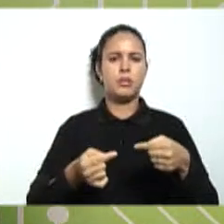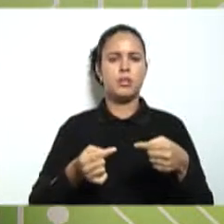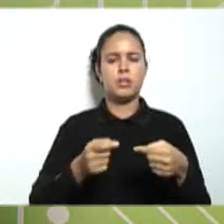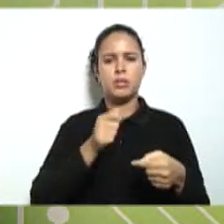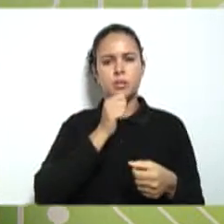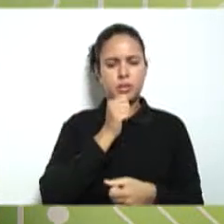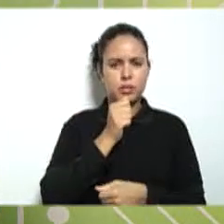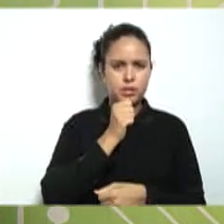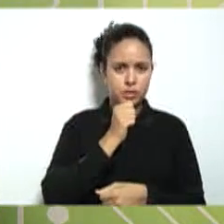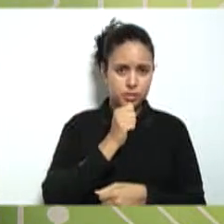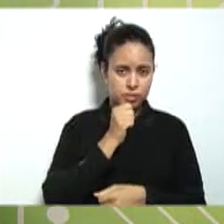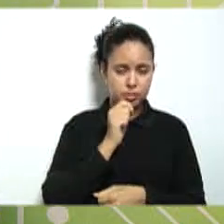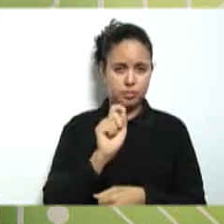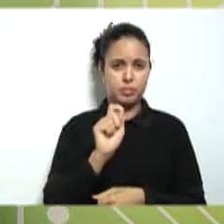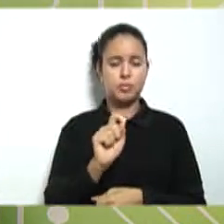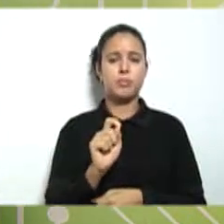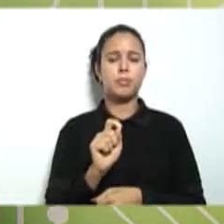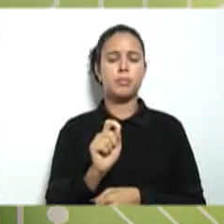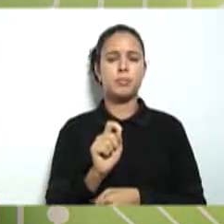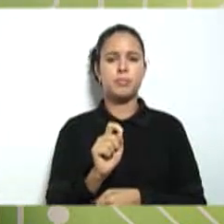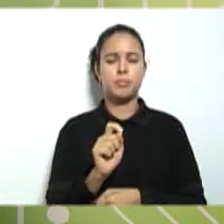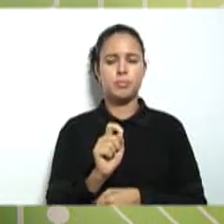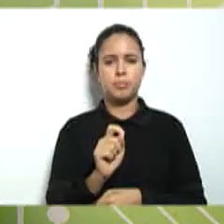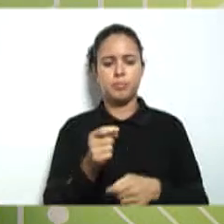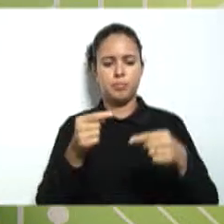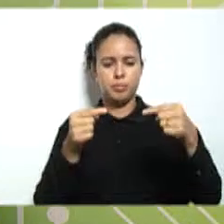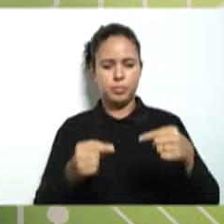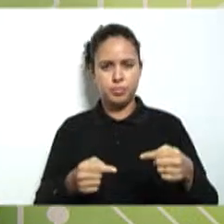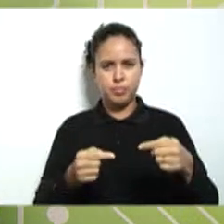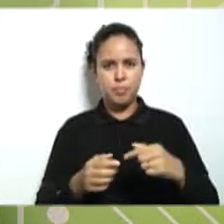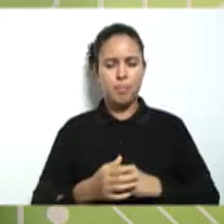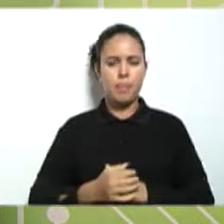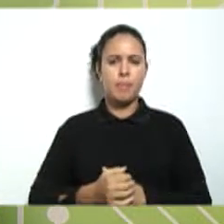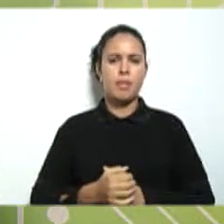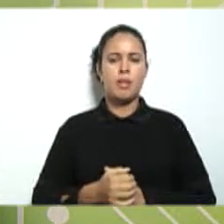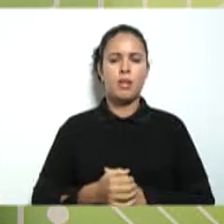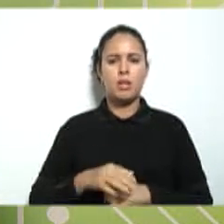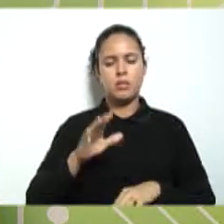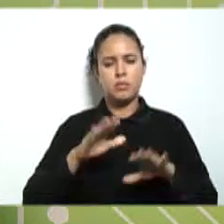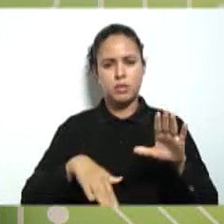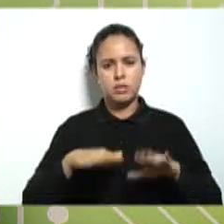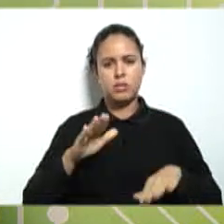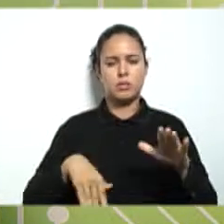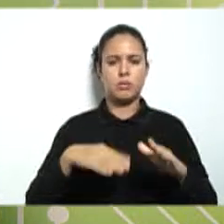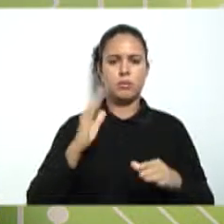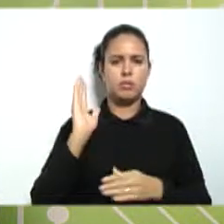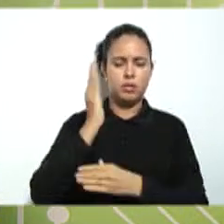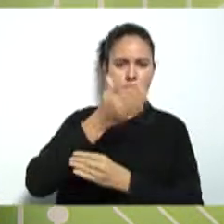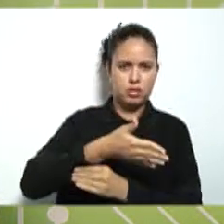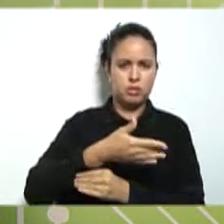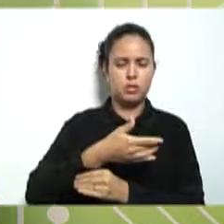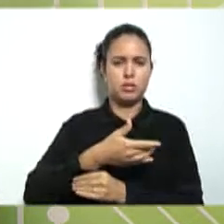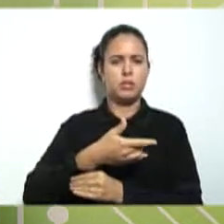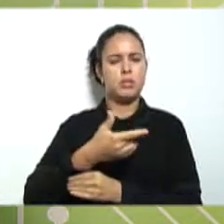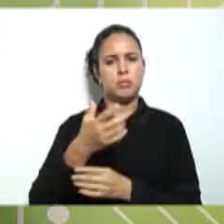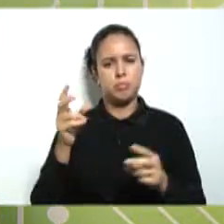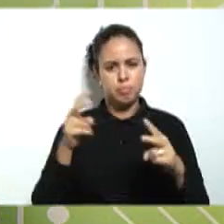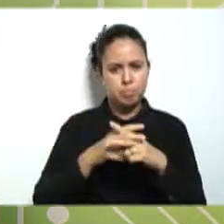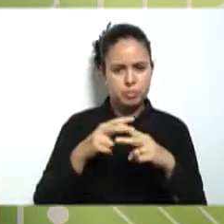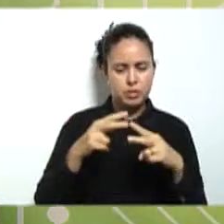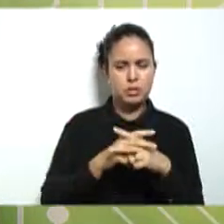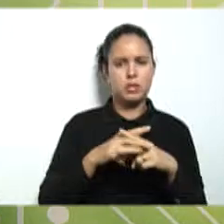eles se destruírem entre si. Onde não existe cooperativa, muitas vezes os taxistas entram em briga para ver de quem é a vez,